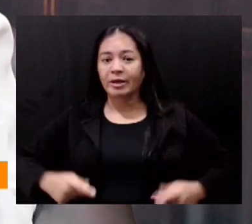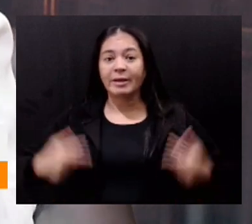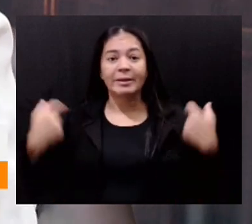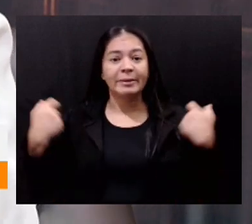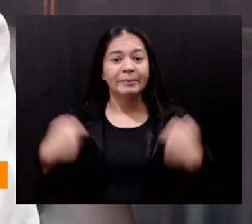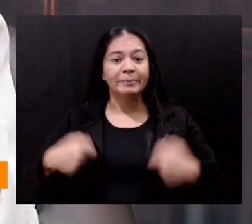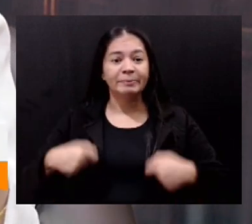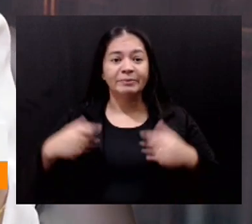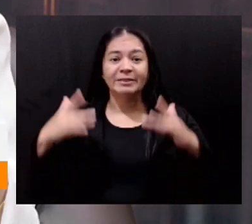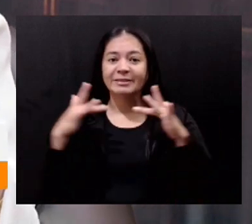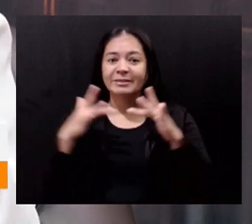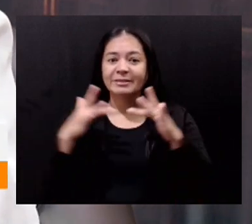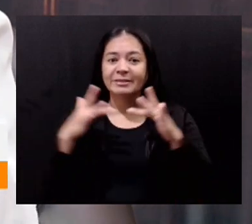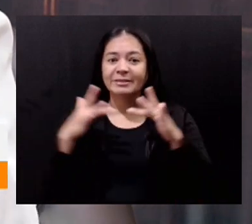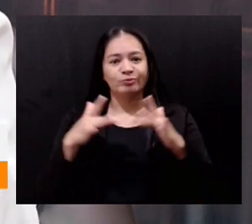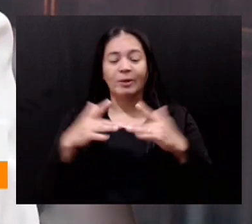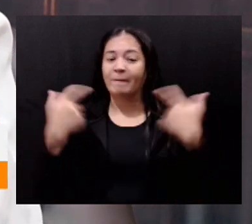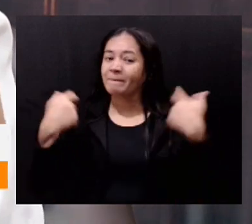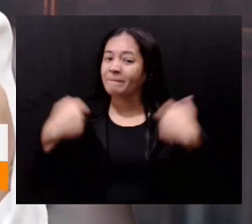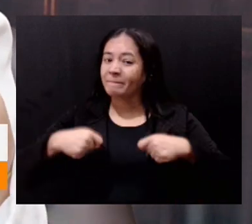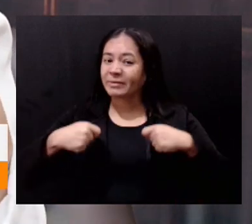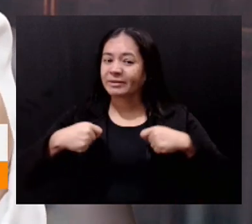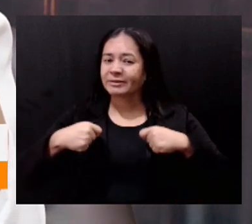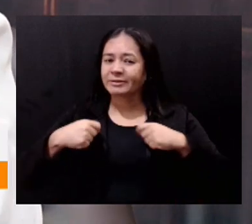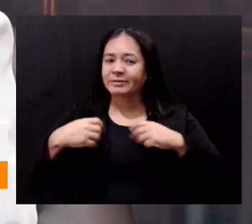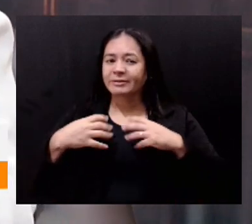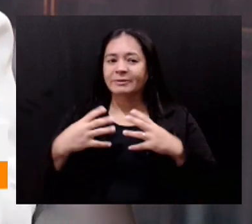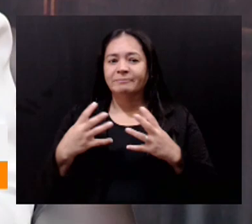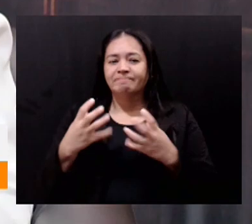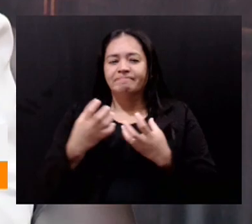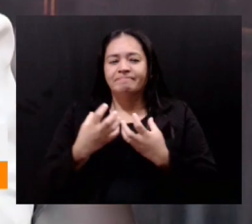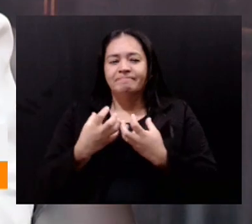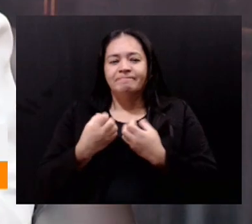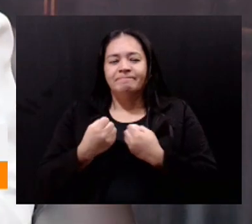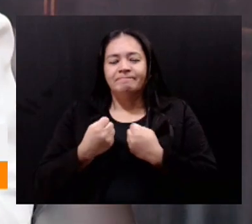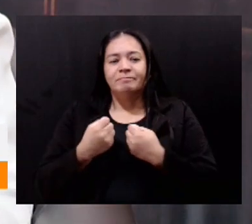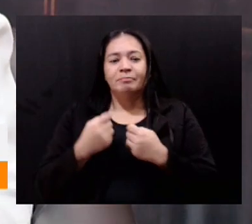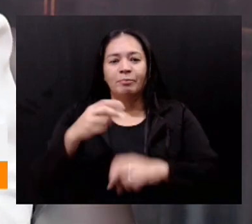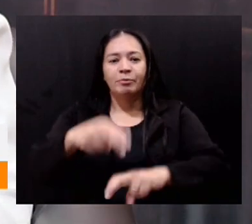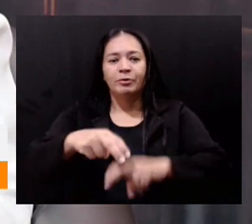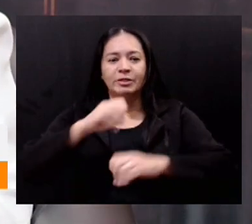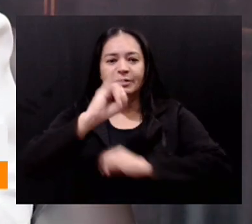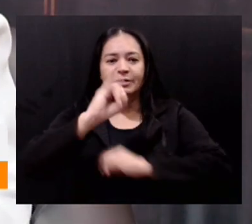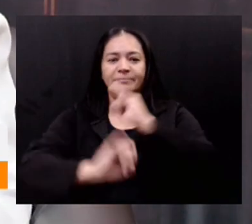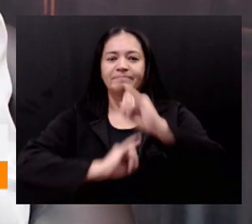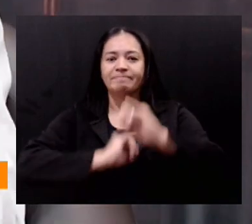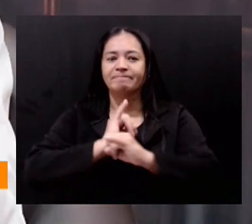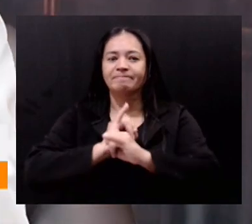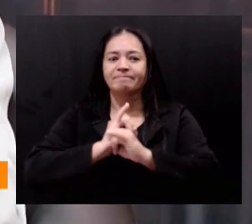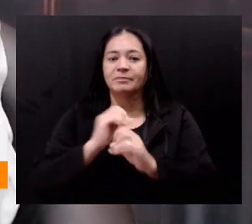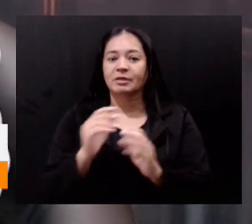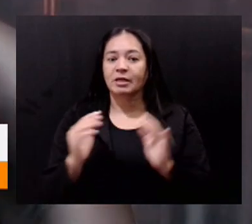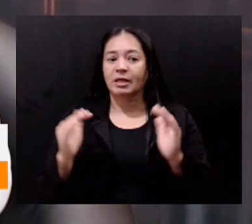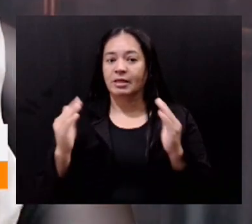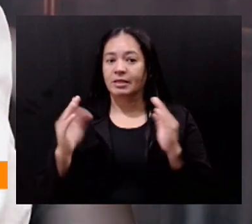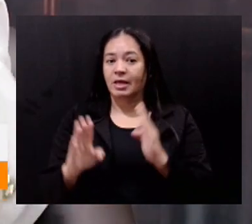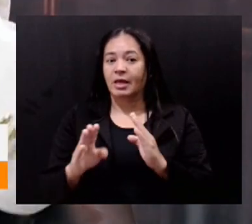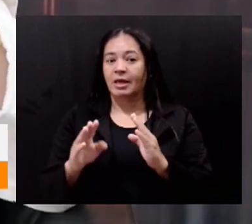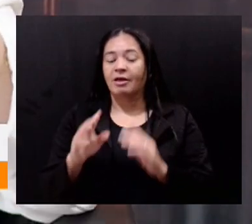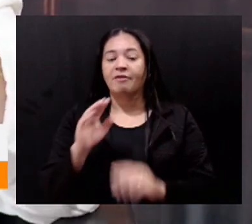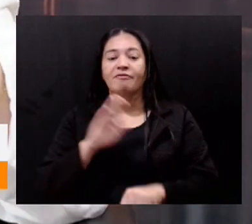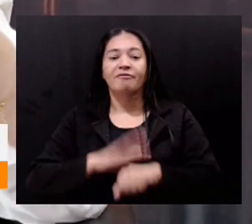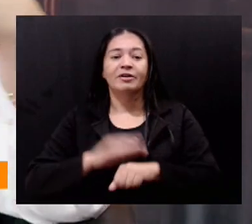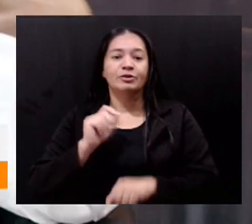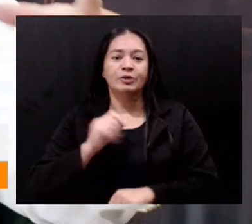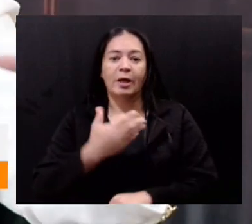Ele precisa do afeto. Então, a internet, ela aproxima as pessoas, amigos,